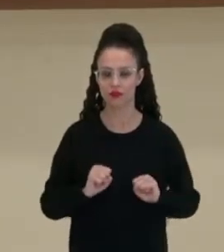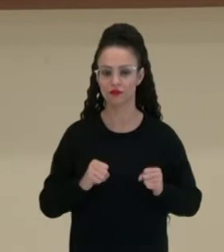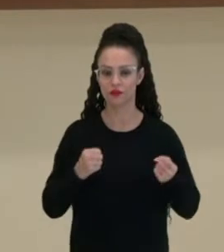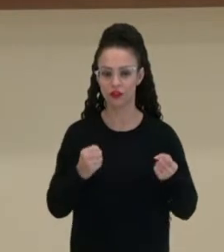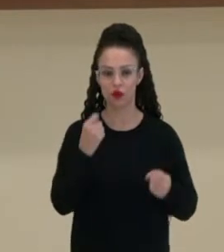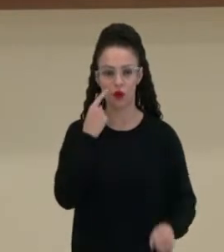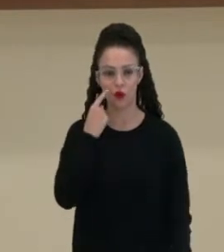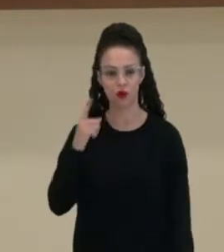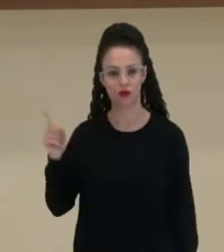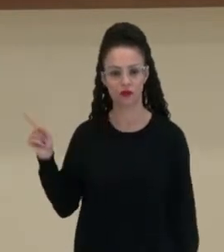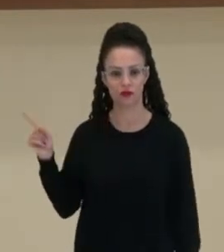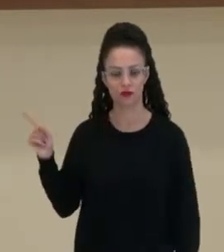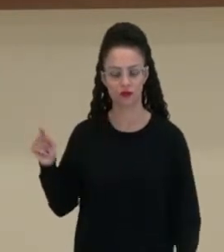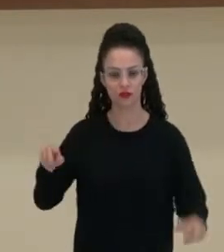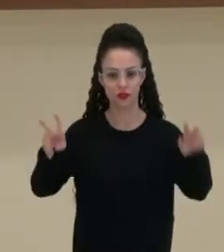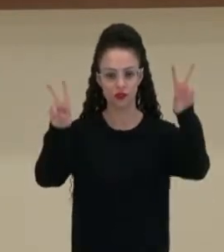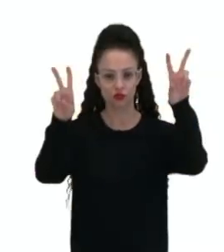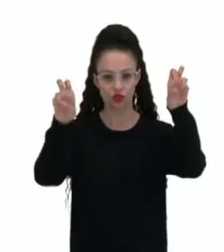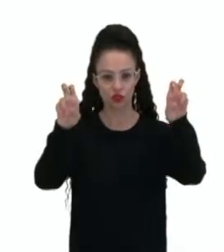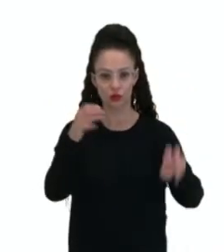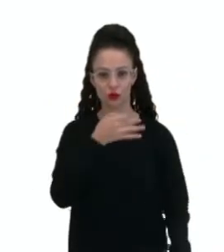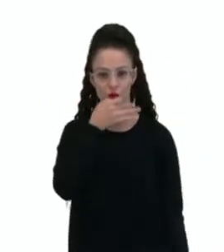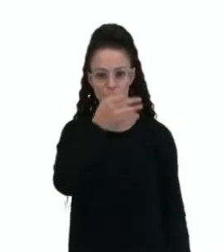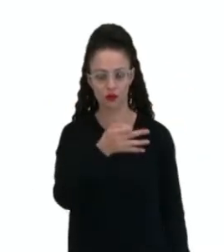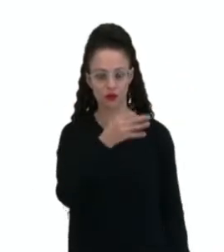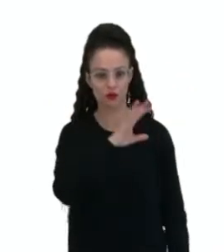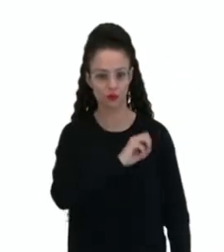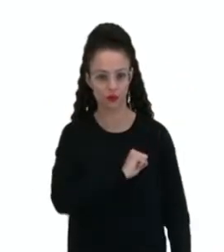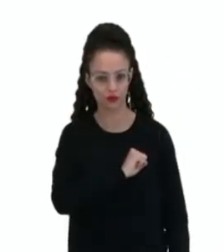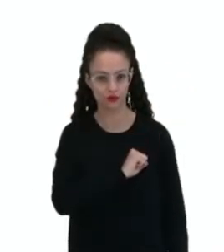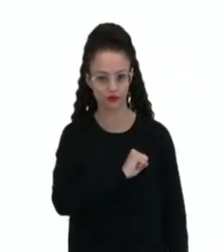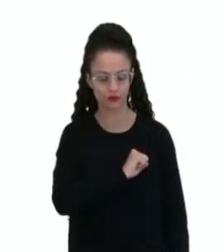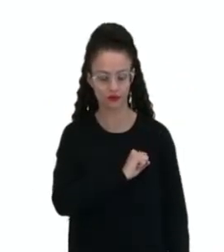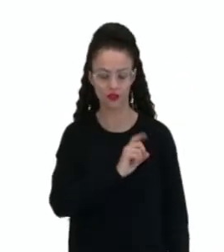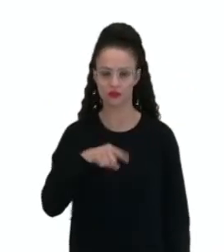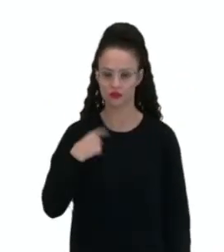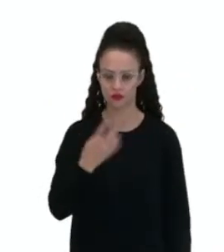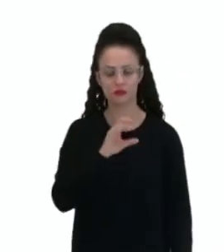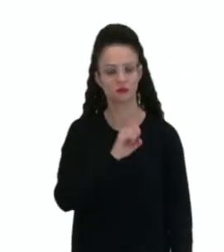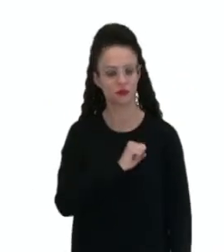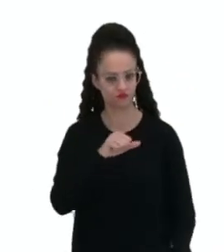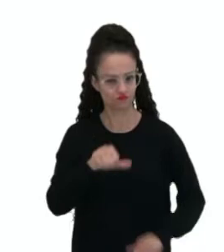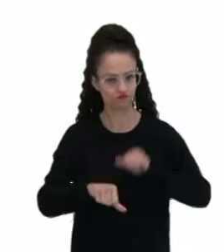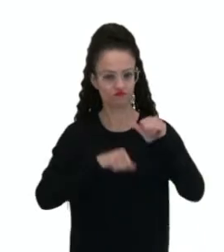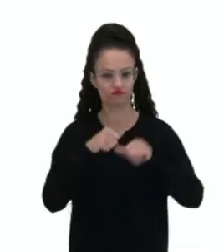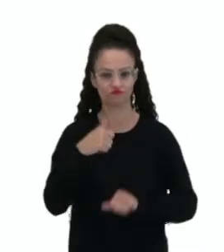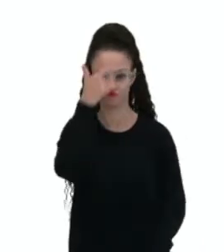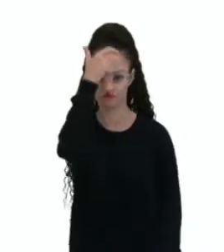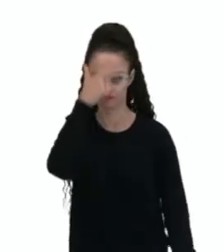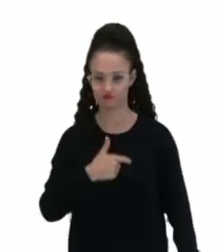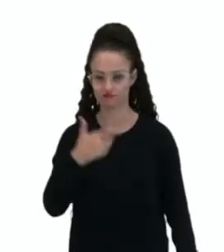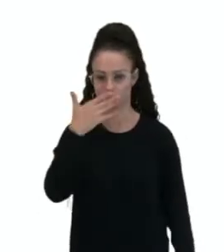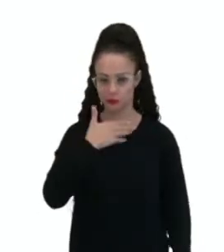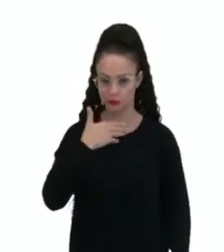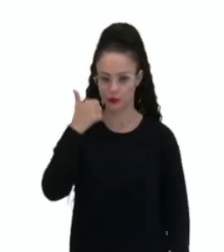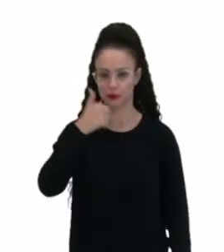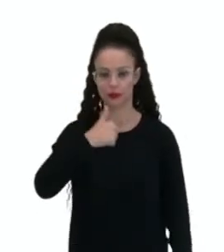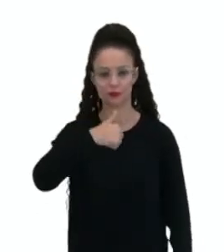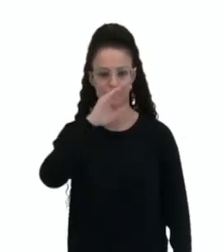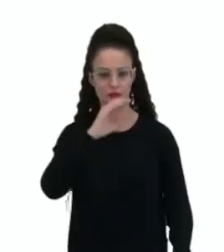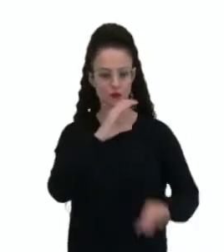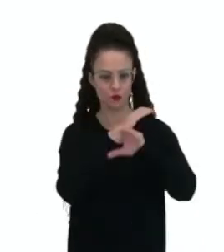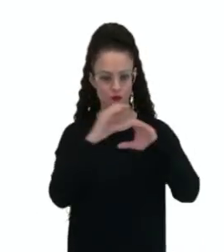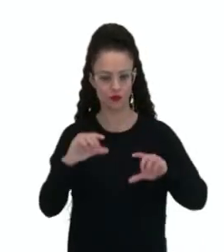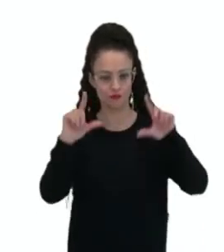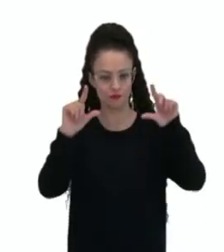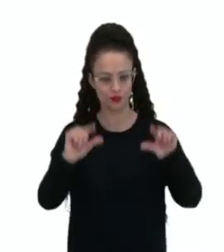comigo. O título, opinião, o amor. Quando amamos, nos tornamos pessoas melhores, mais confiantes,